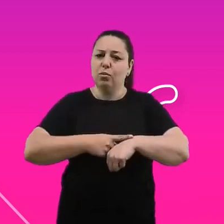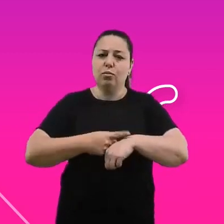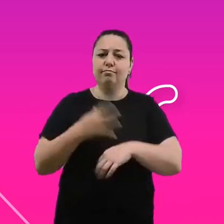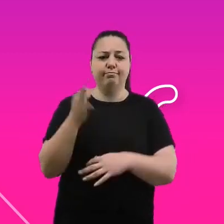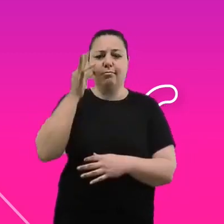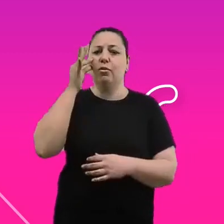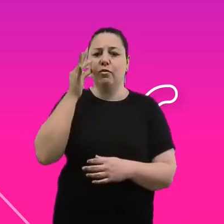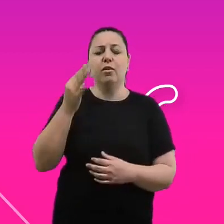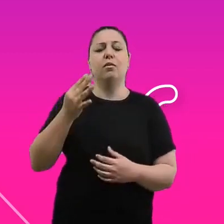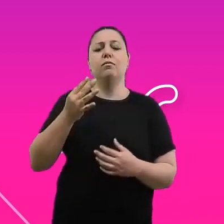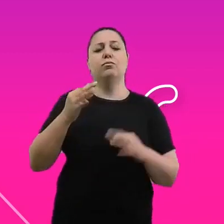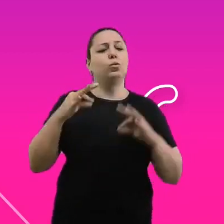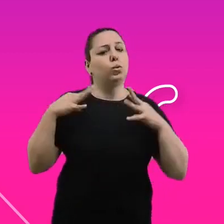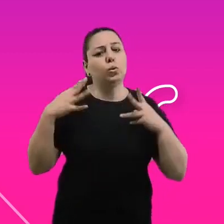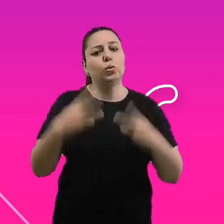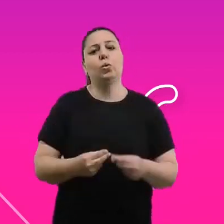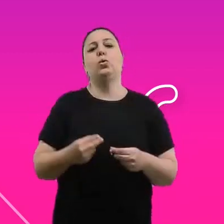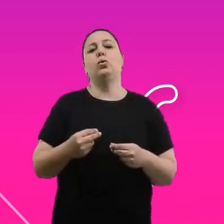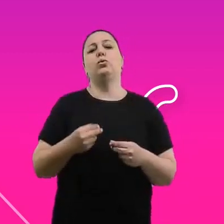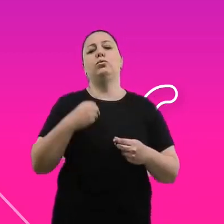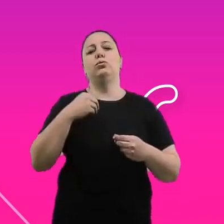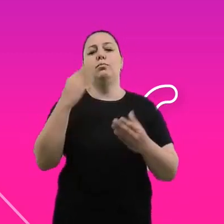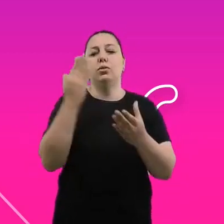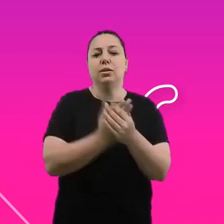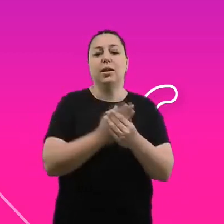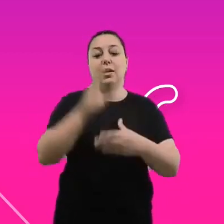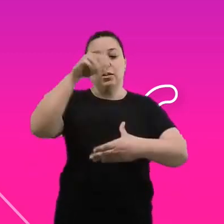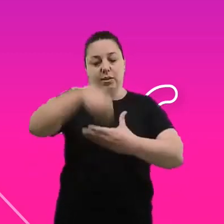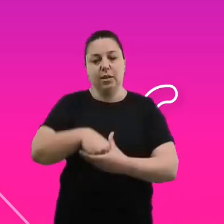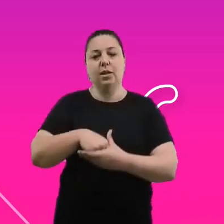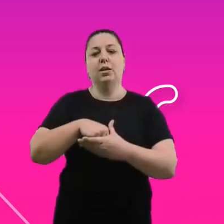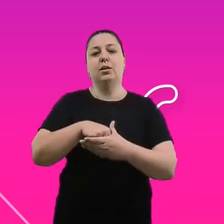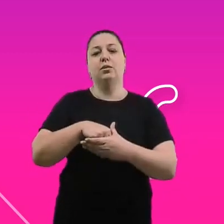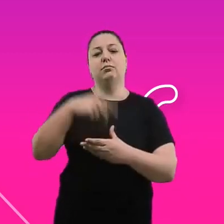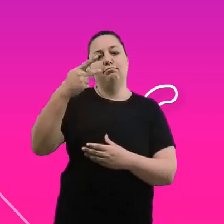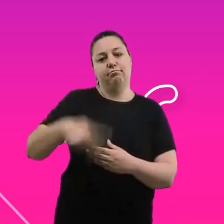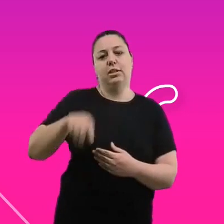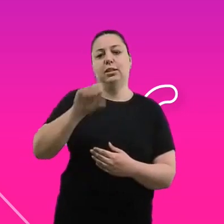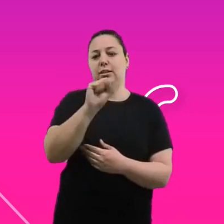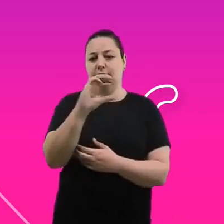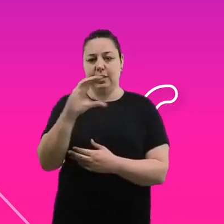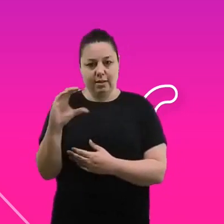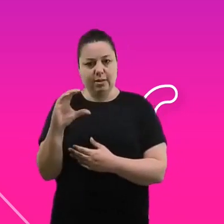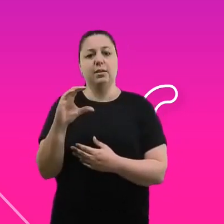processos que estão nas comarcas de Santa Catarina, em qual unidade que está,